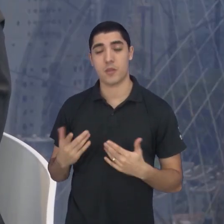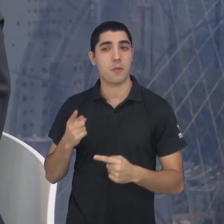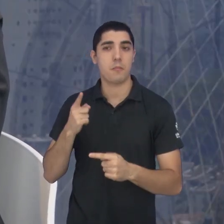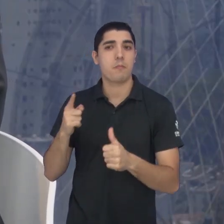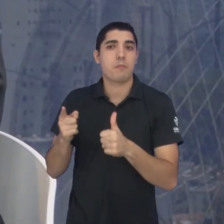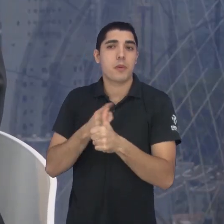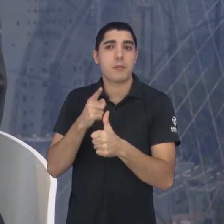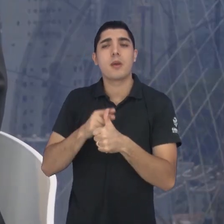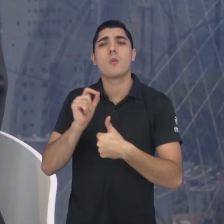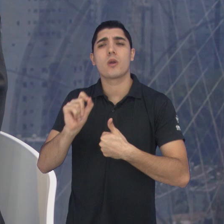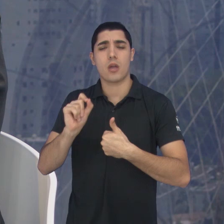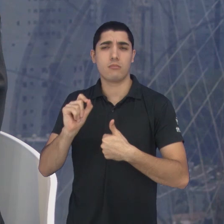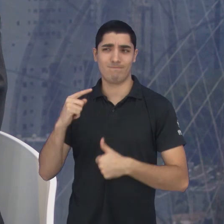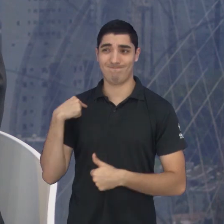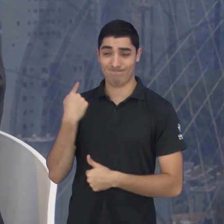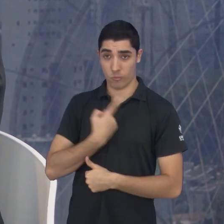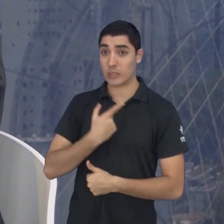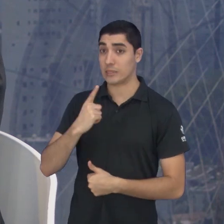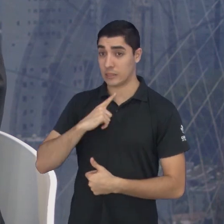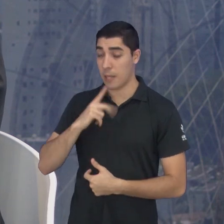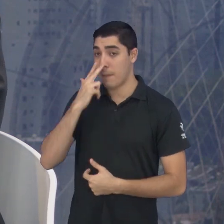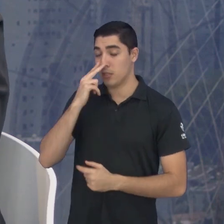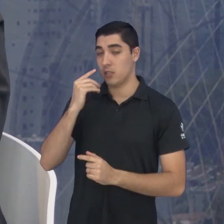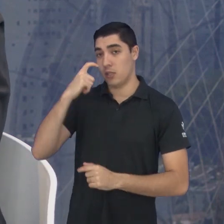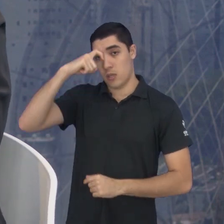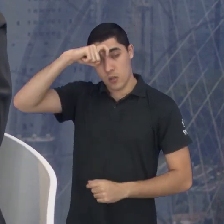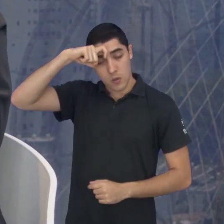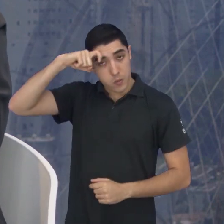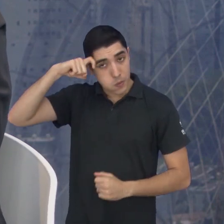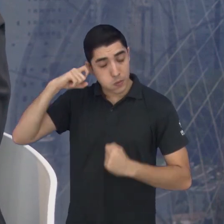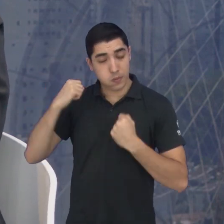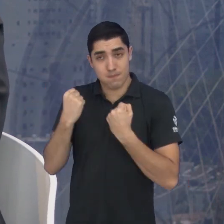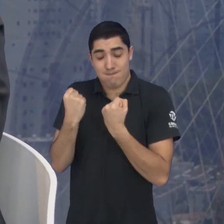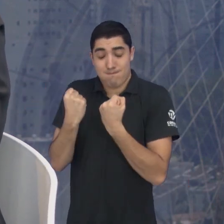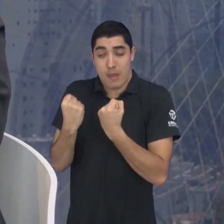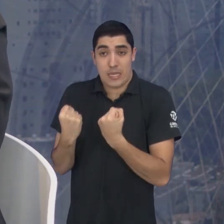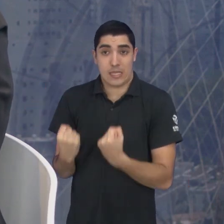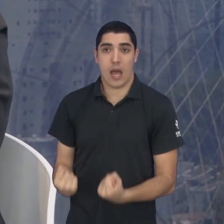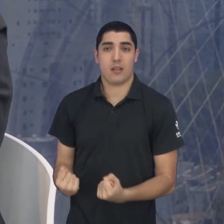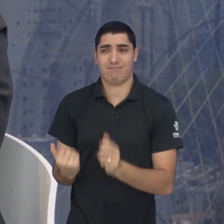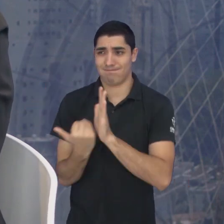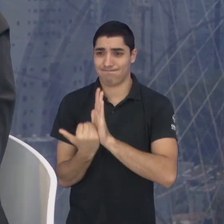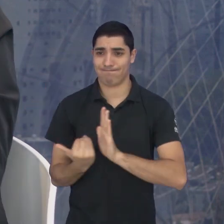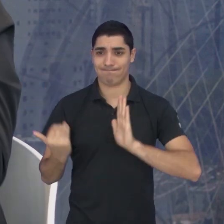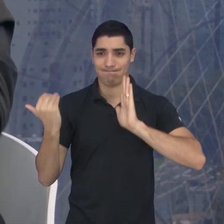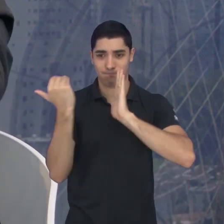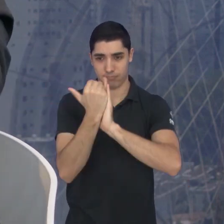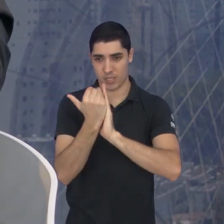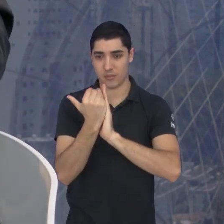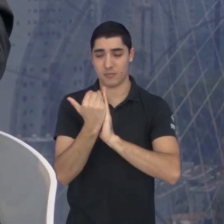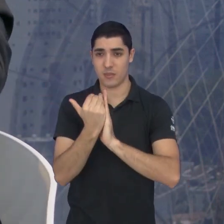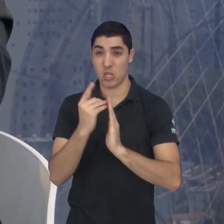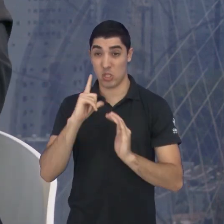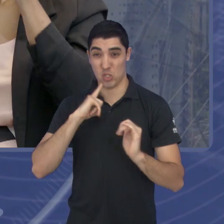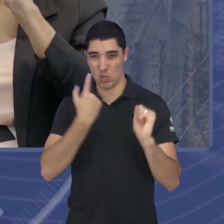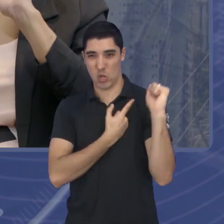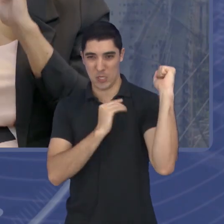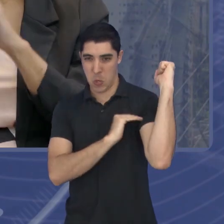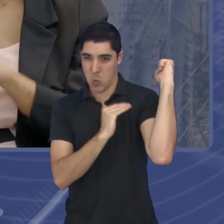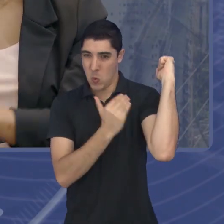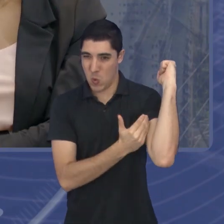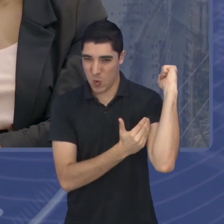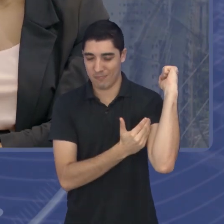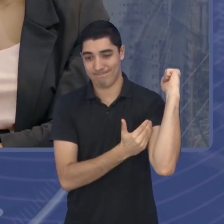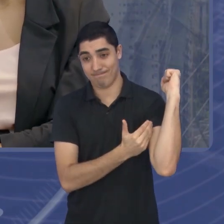Primeiro, acho que sim, estamos sobrecarregadas, né? Muito mais sobrecarregadas do que guerreiras, né? essa romantização,